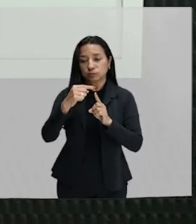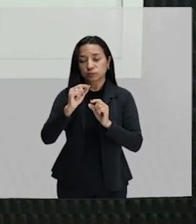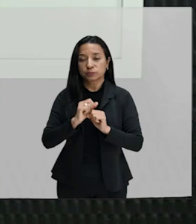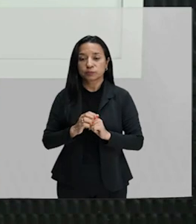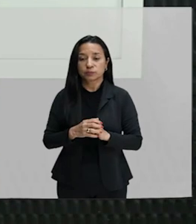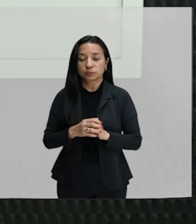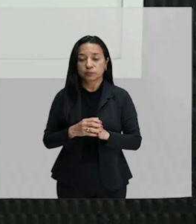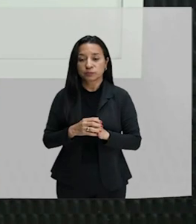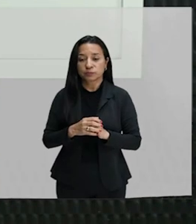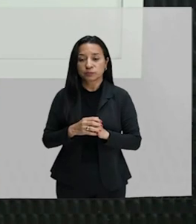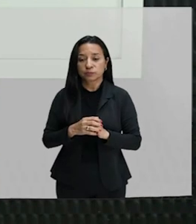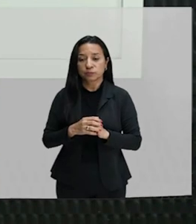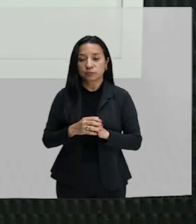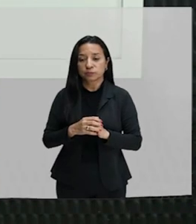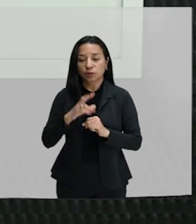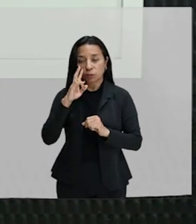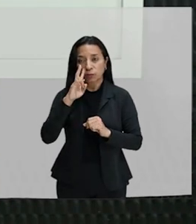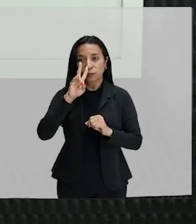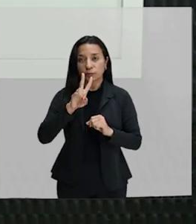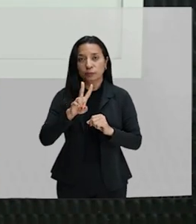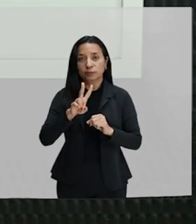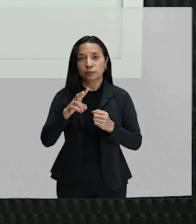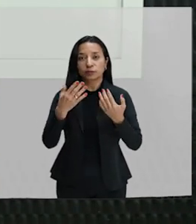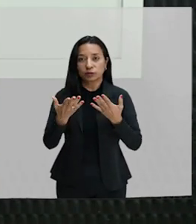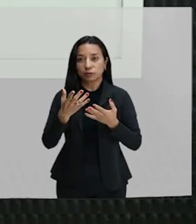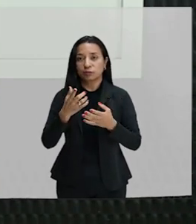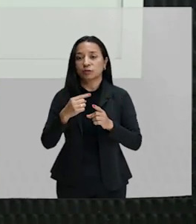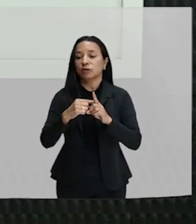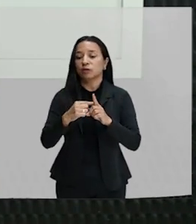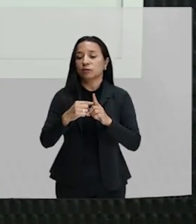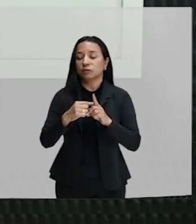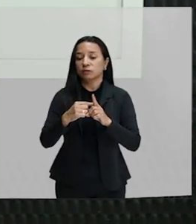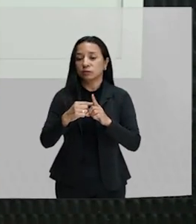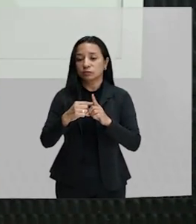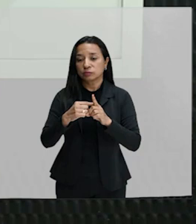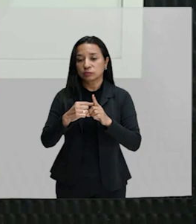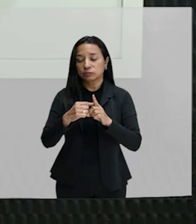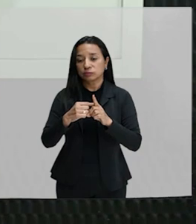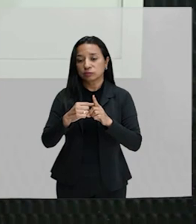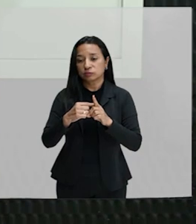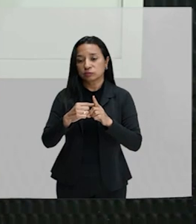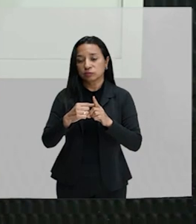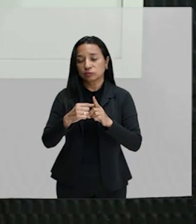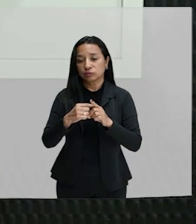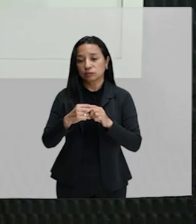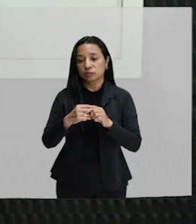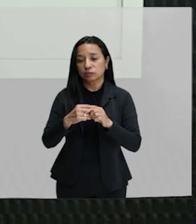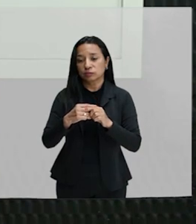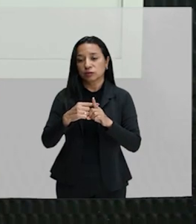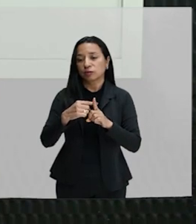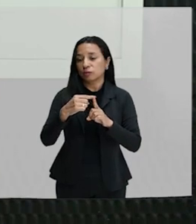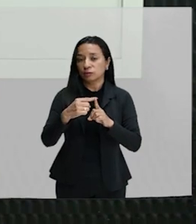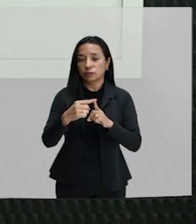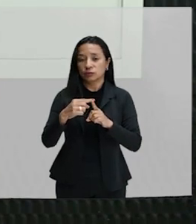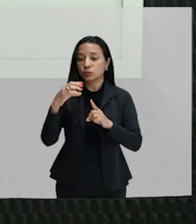então consegue perceber então Aqui nós temos temperatura em celsos mas na verdade a temperatura em cé menos